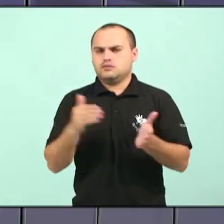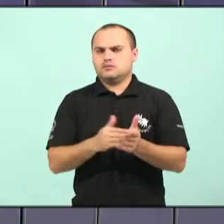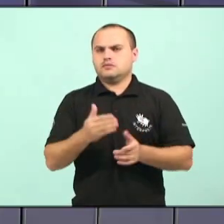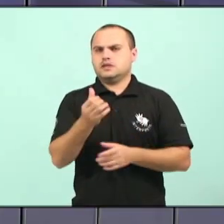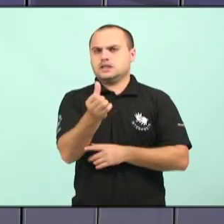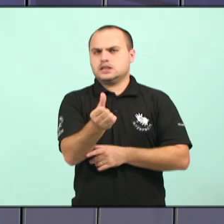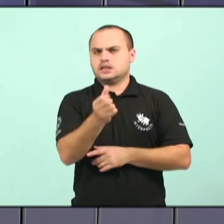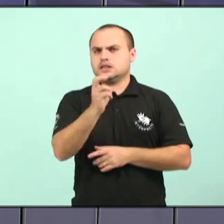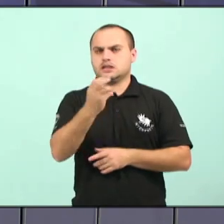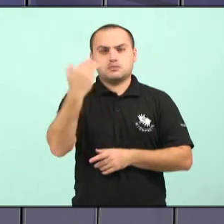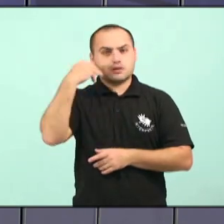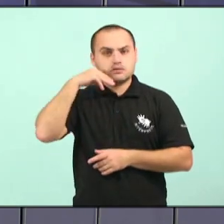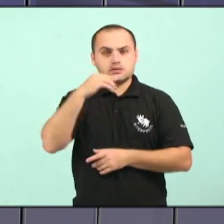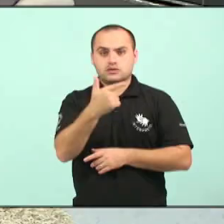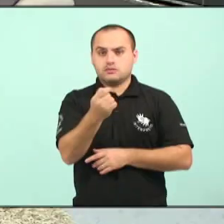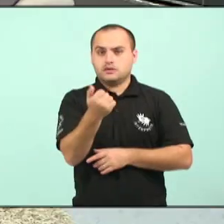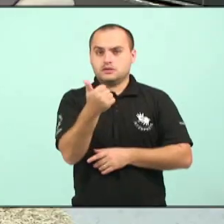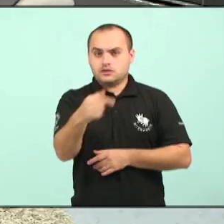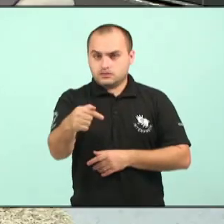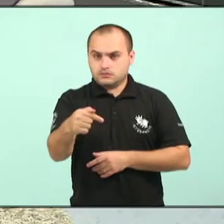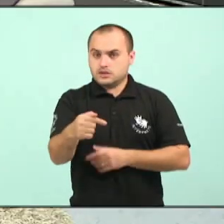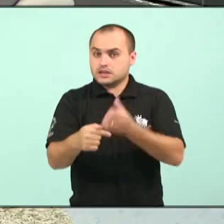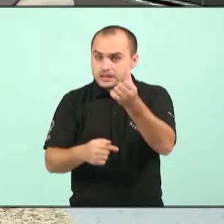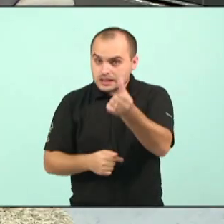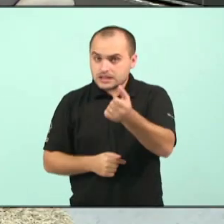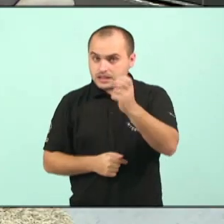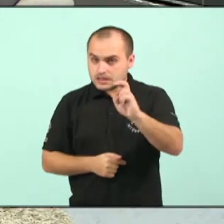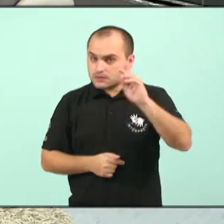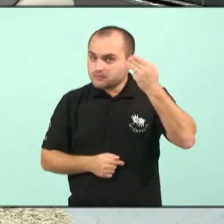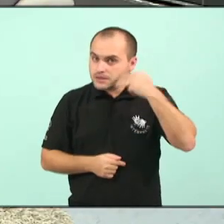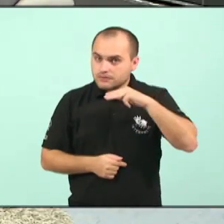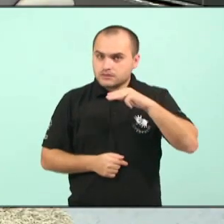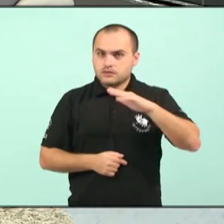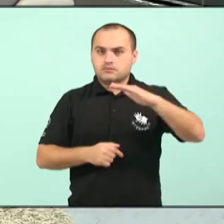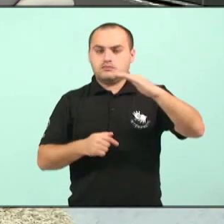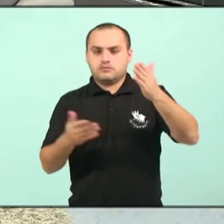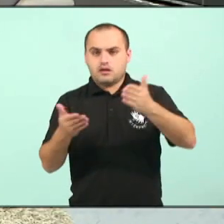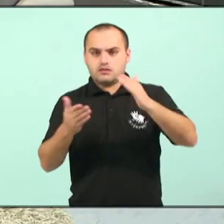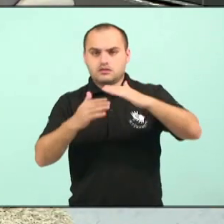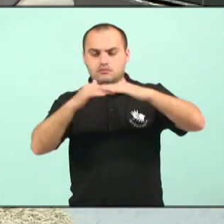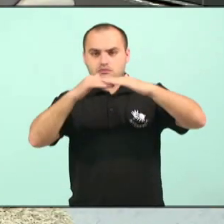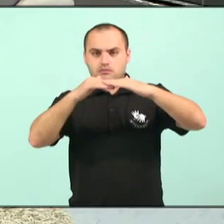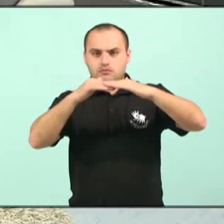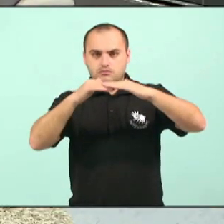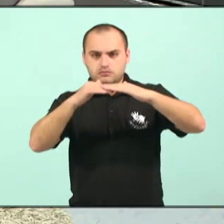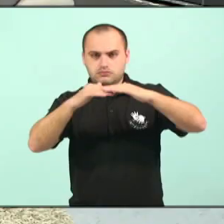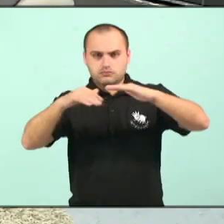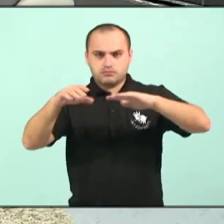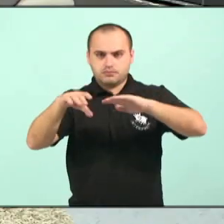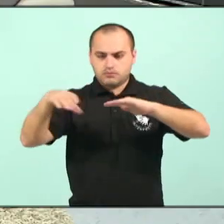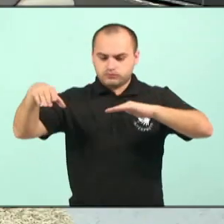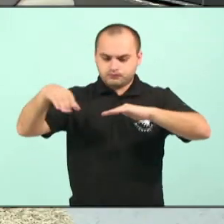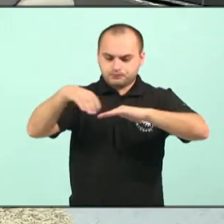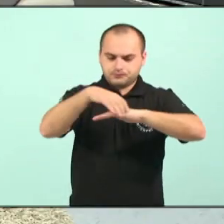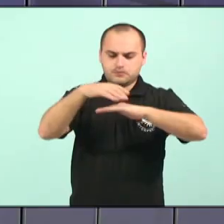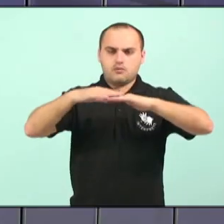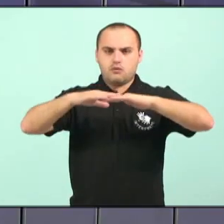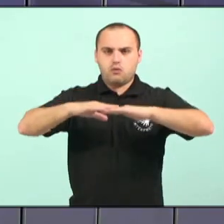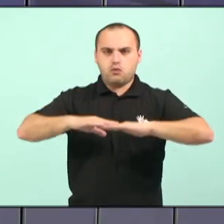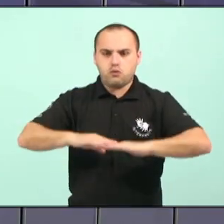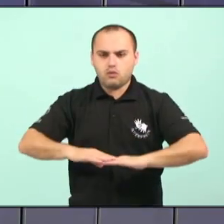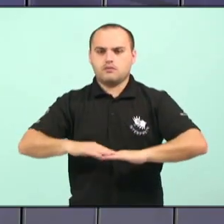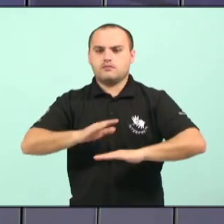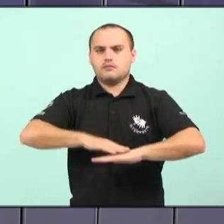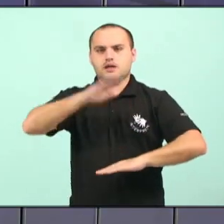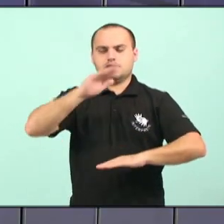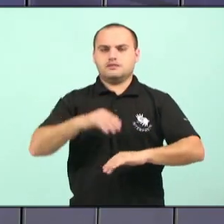em 2017. 65 milhões de reais para aprofundar, que nós já pagamos há muito tempo, E também